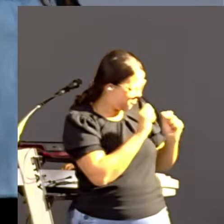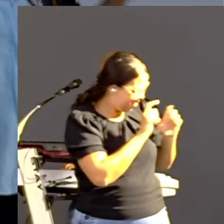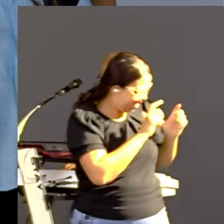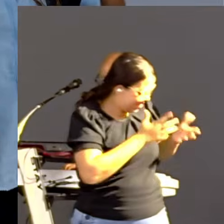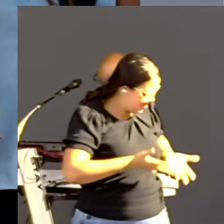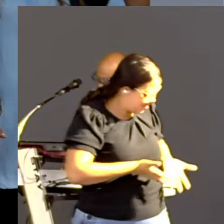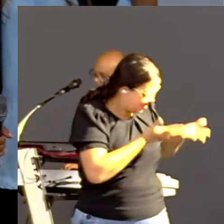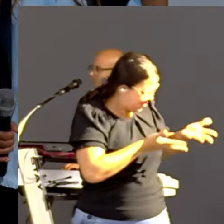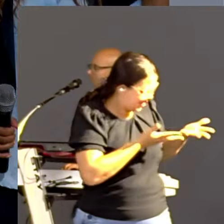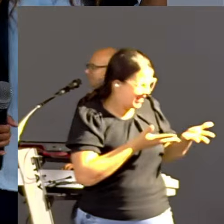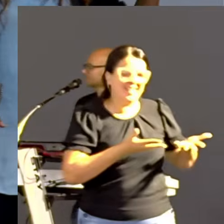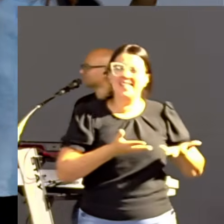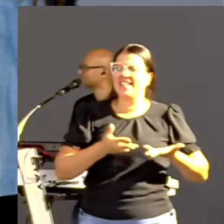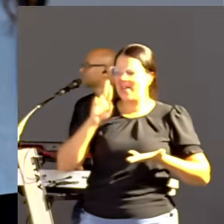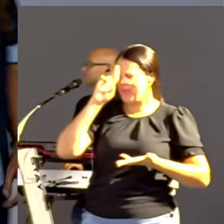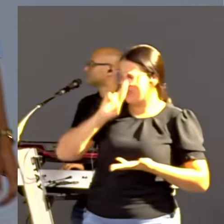despertando.